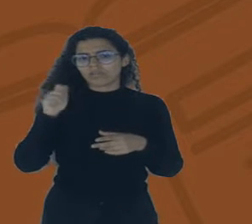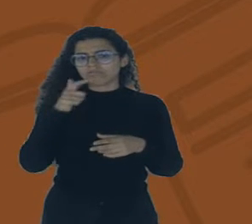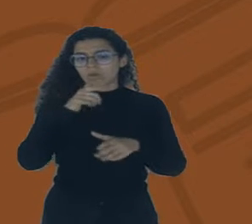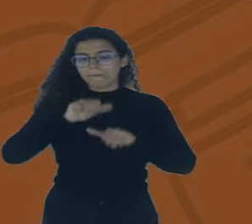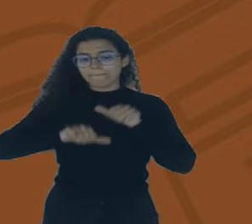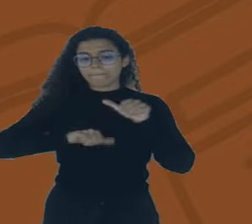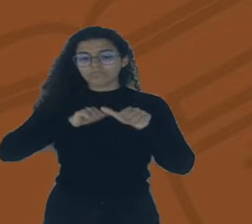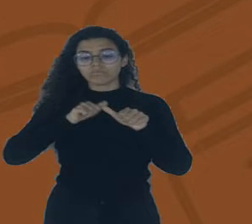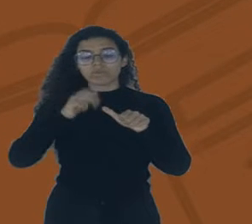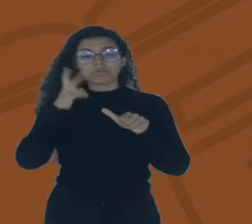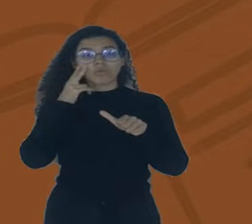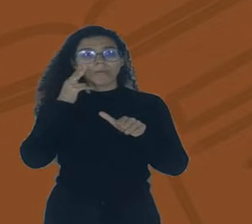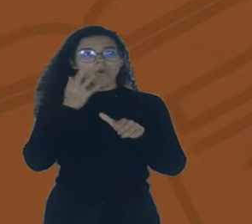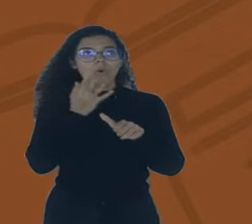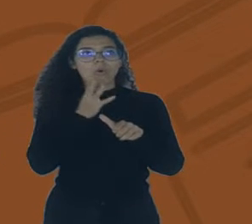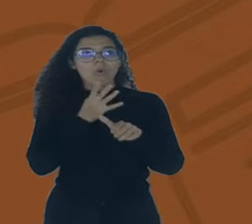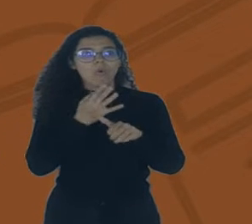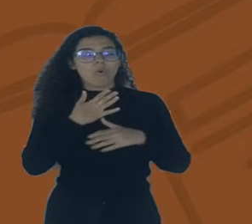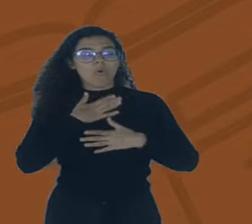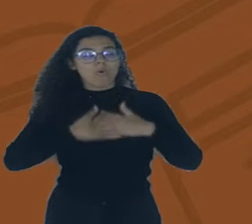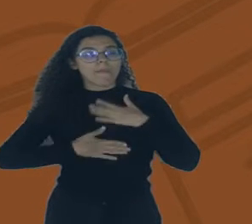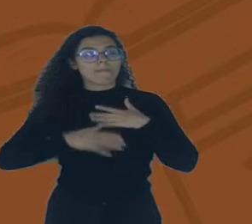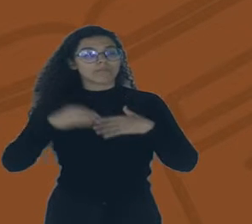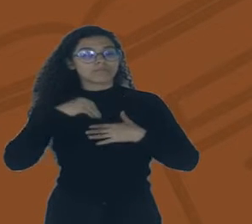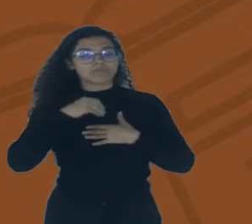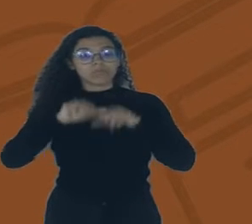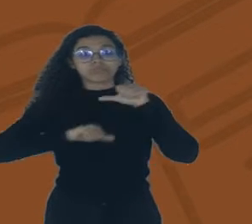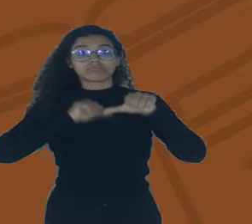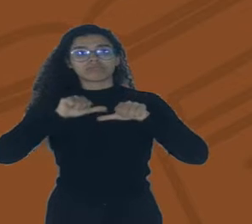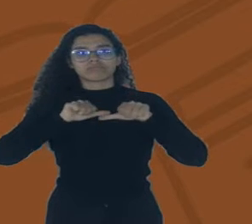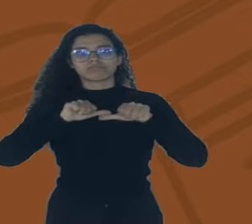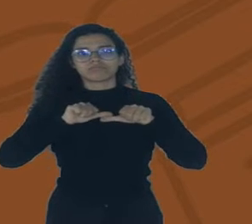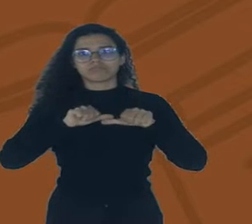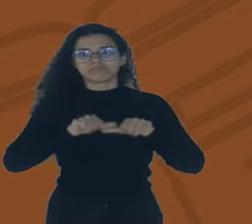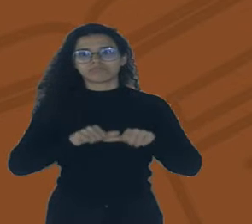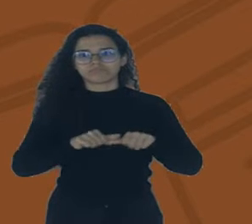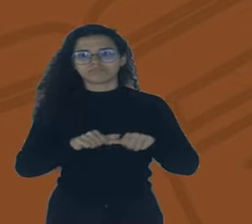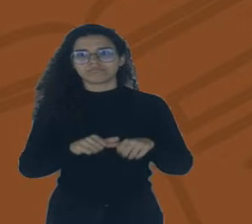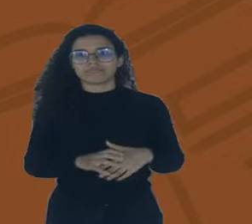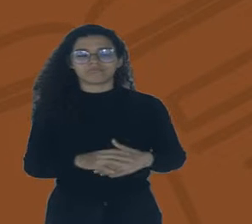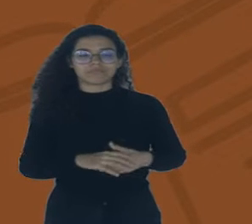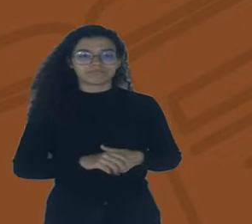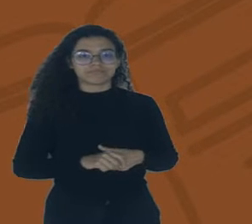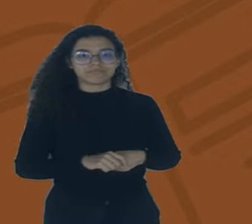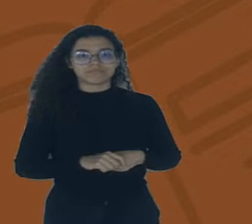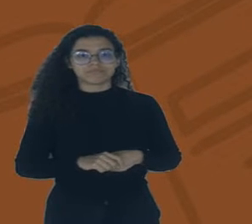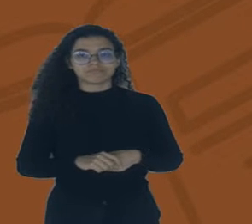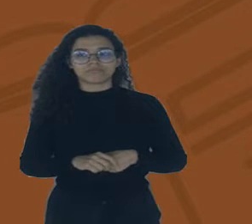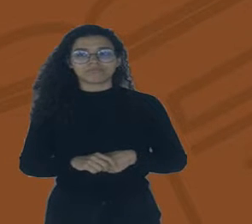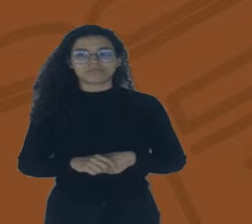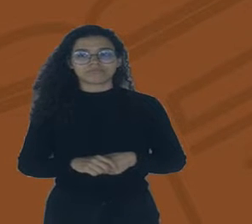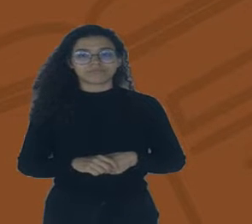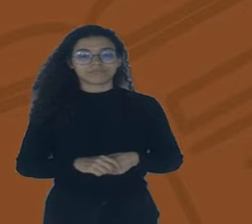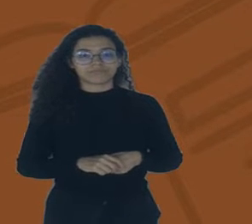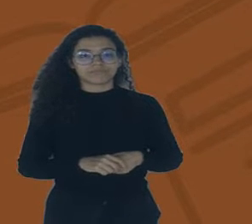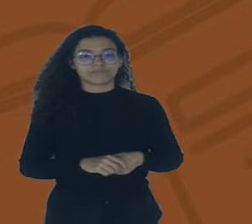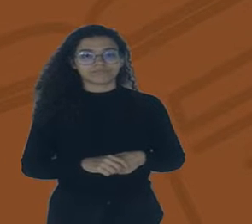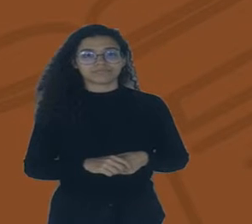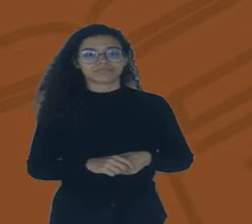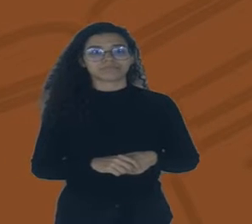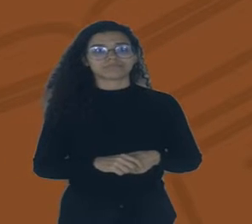funcionalidade normal do nosso corpo, das nossas funções fisiológicas, né? Assim como das